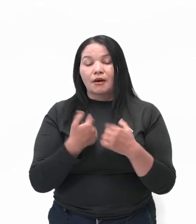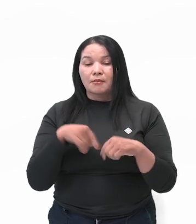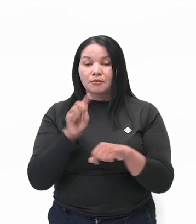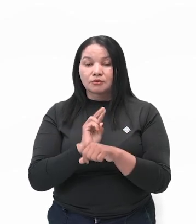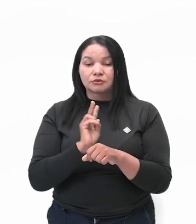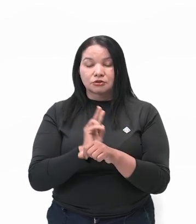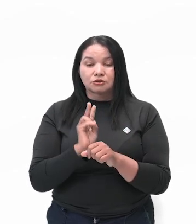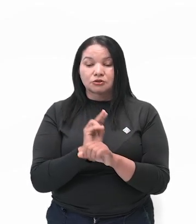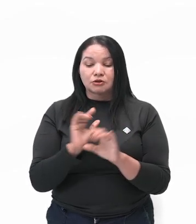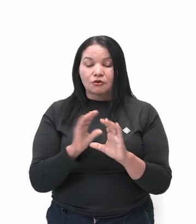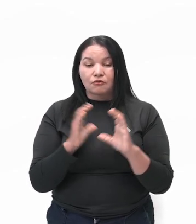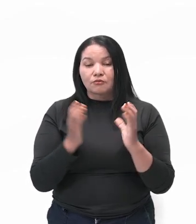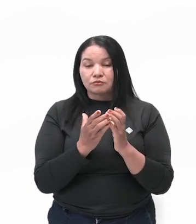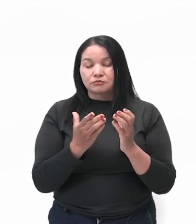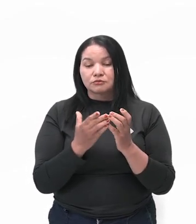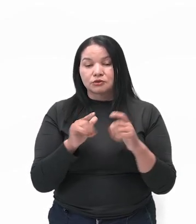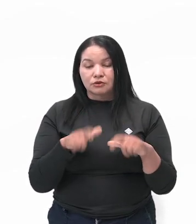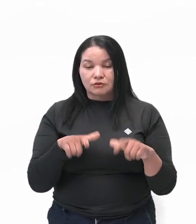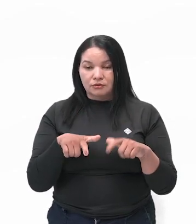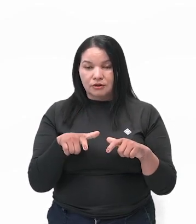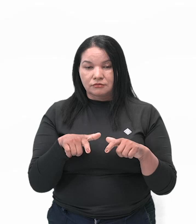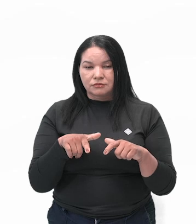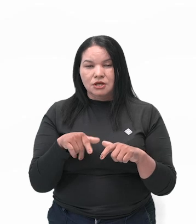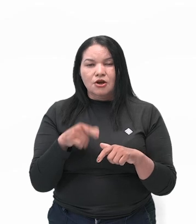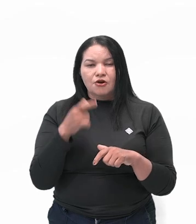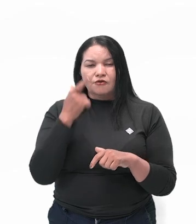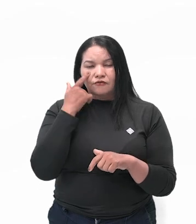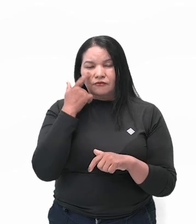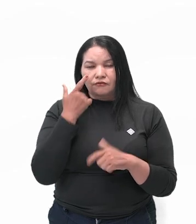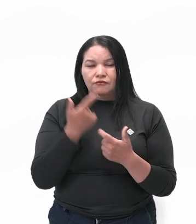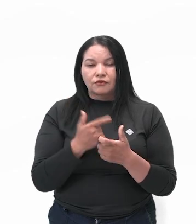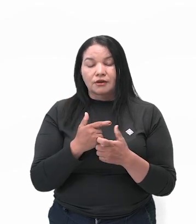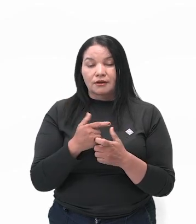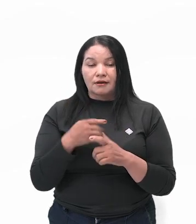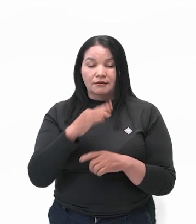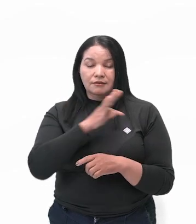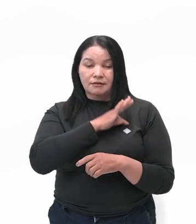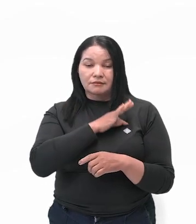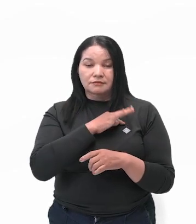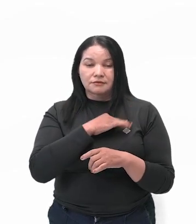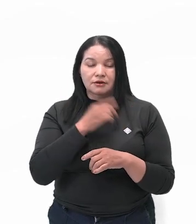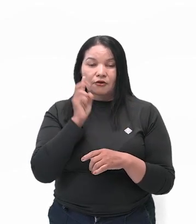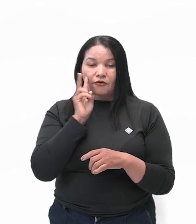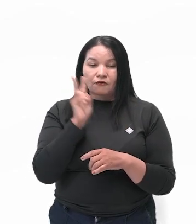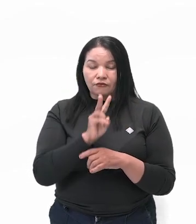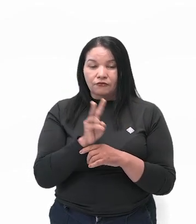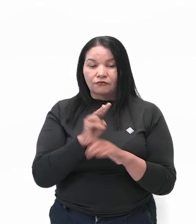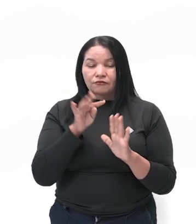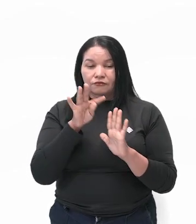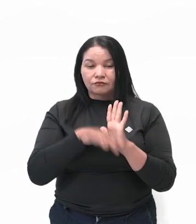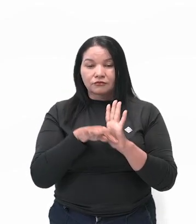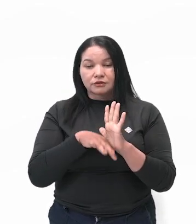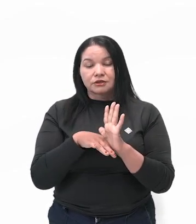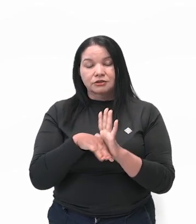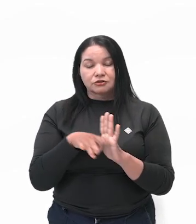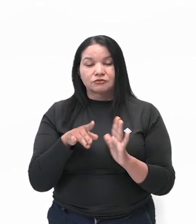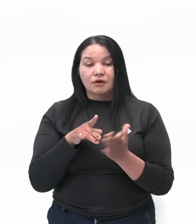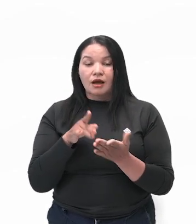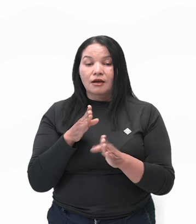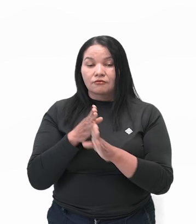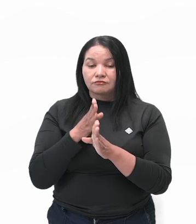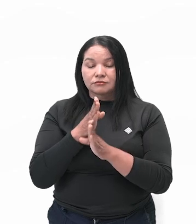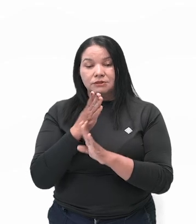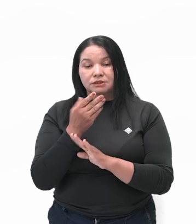comunidade local. Então, vocês estão vendo que aplicando a técnica fica bem simples? Vamos falar mais um pouco